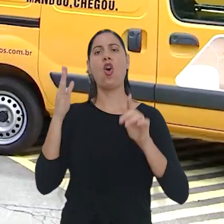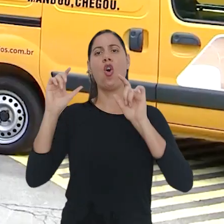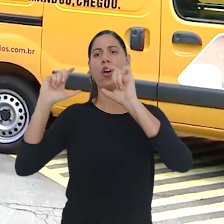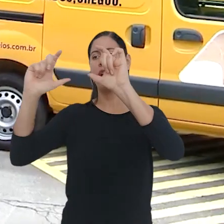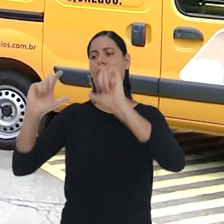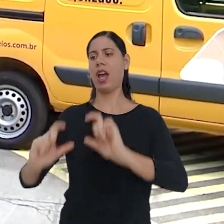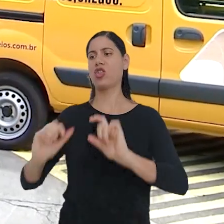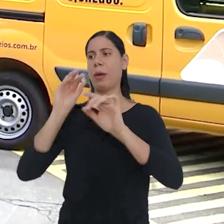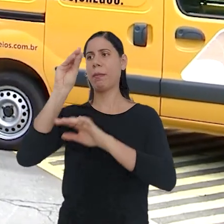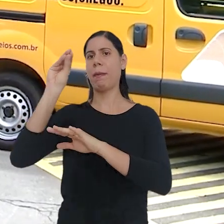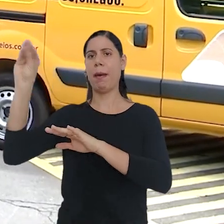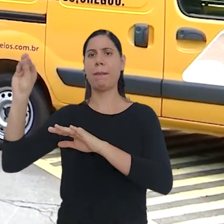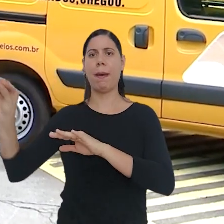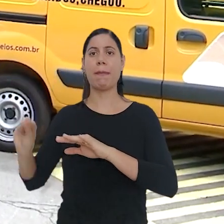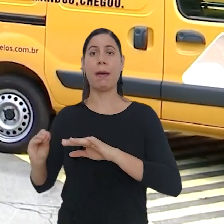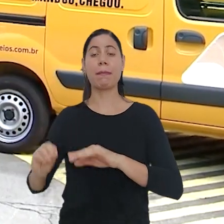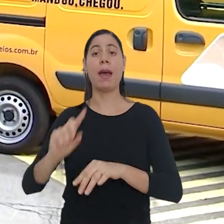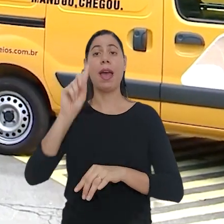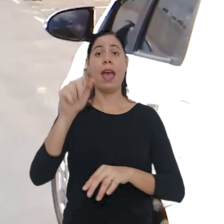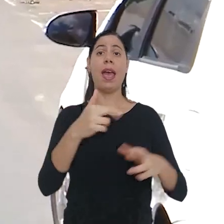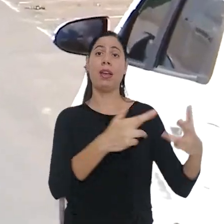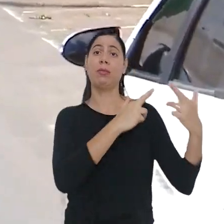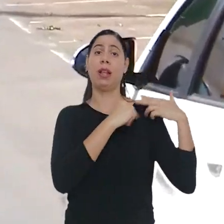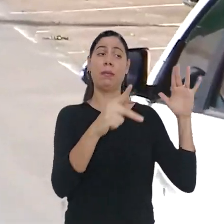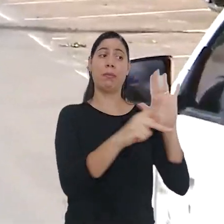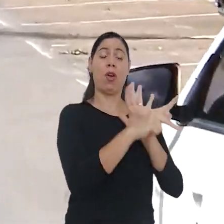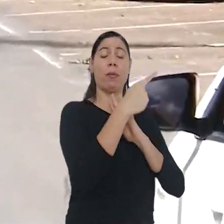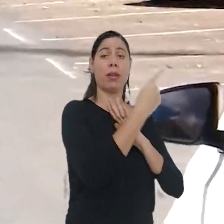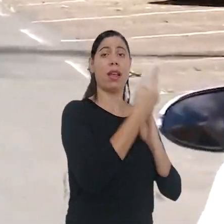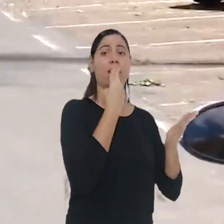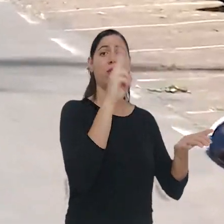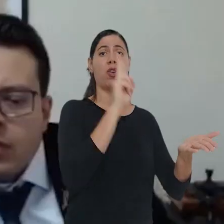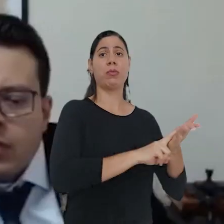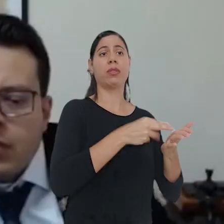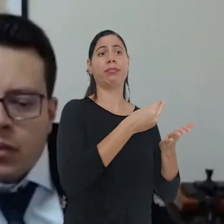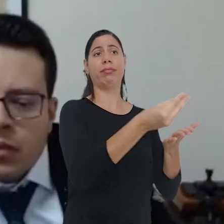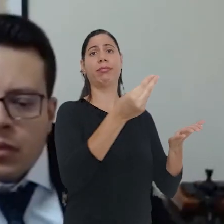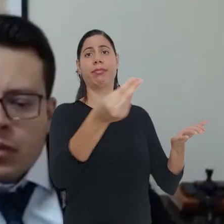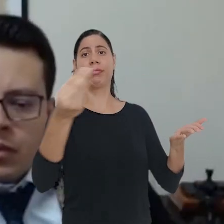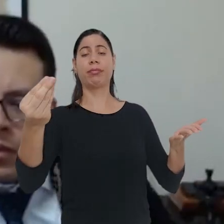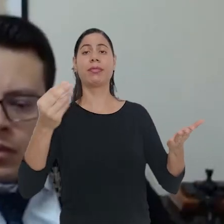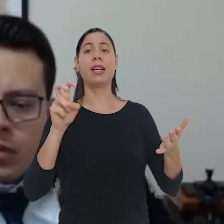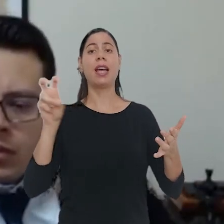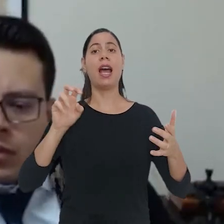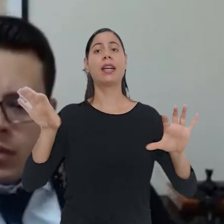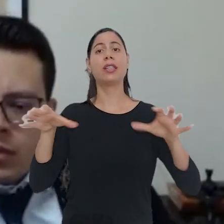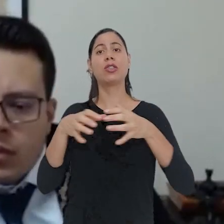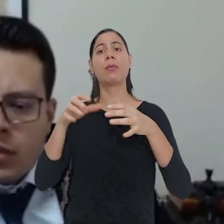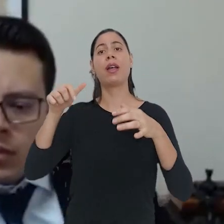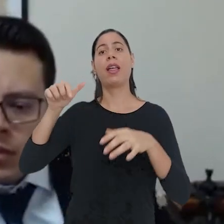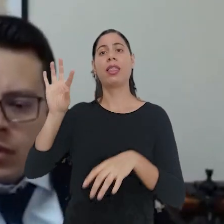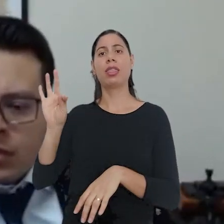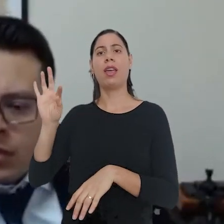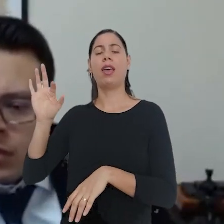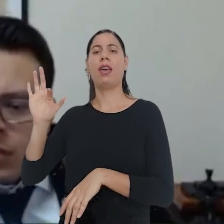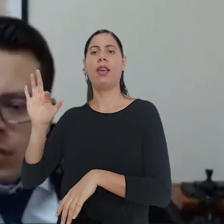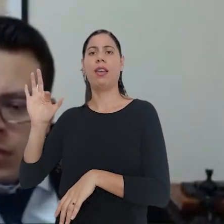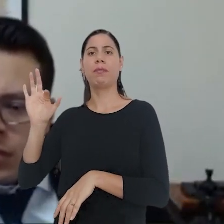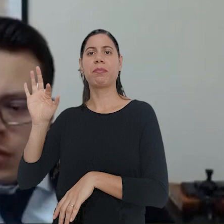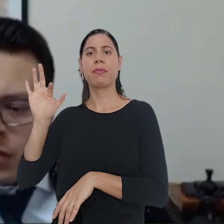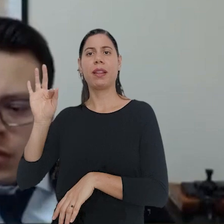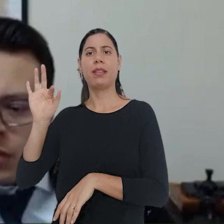única, sendo monopólio exclusivo da ECT a entrega das correspondências. A quinta turma do TRF1, por